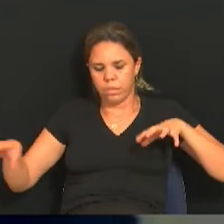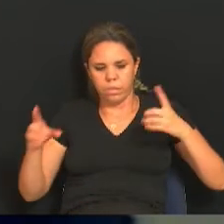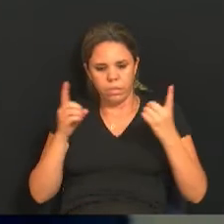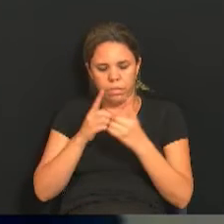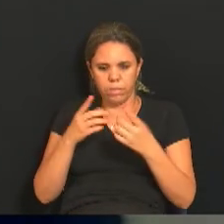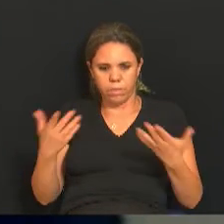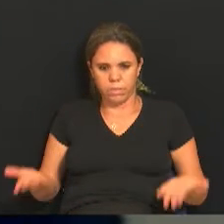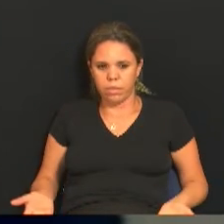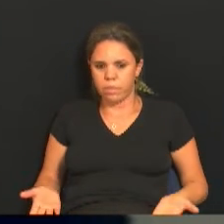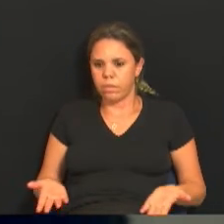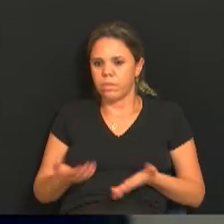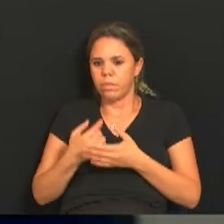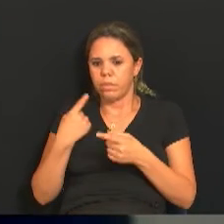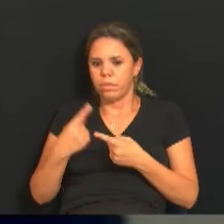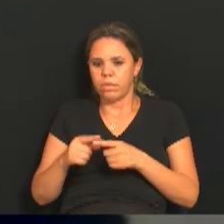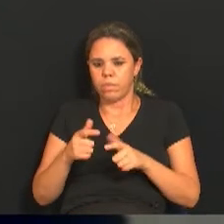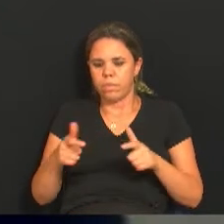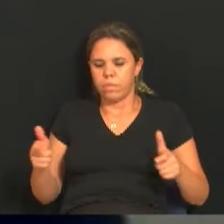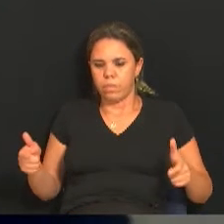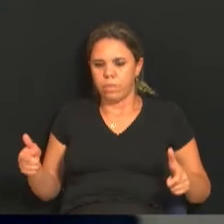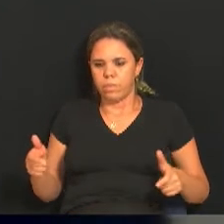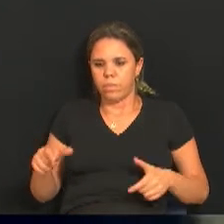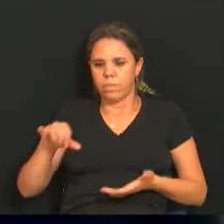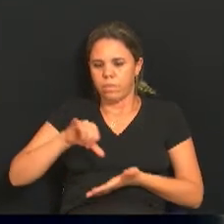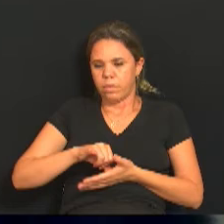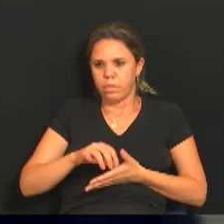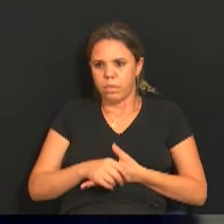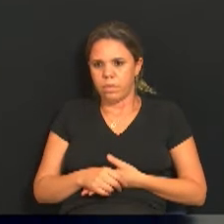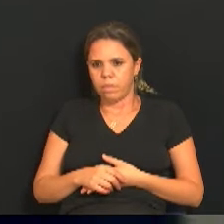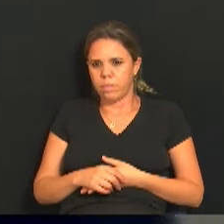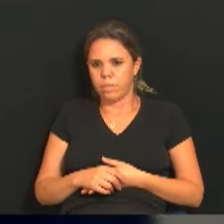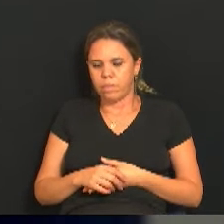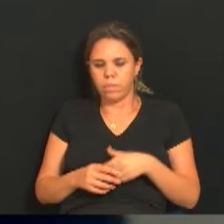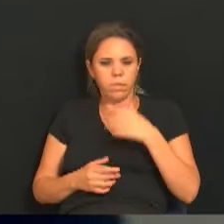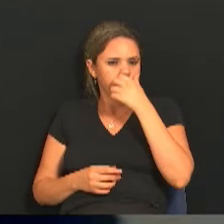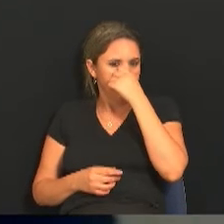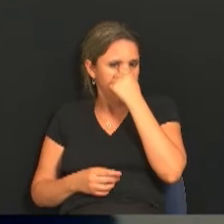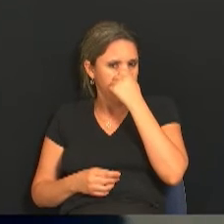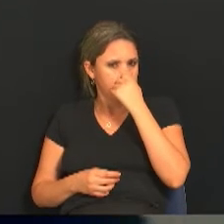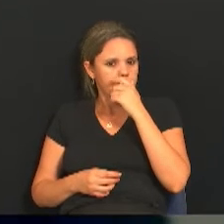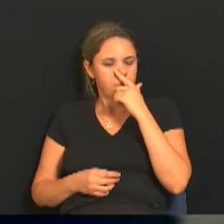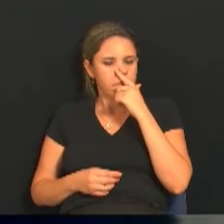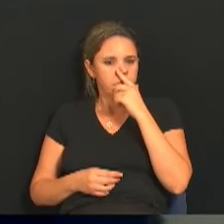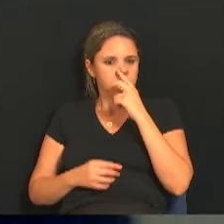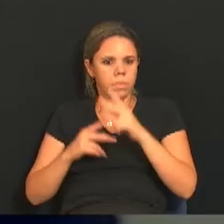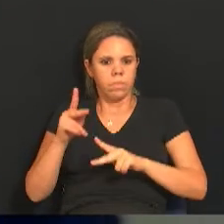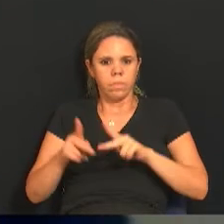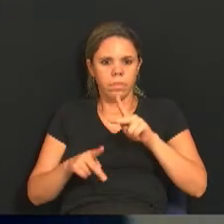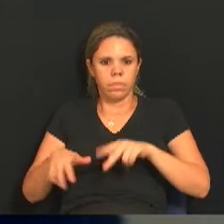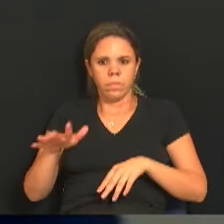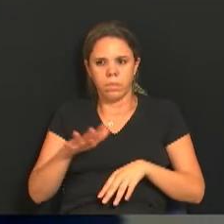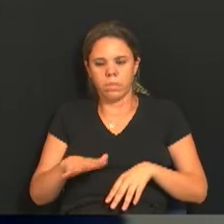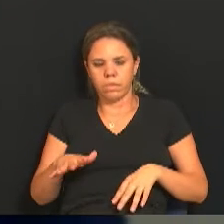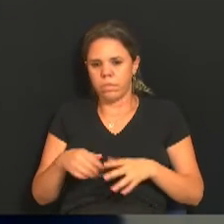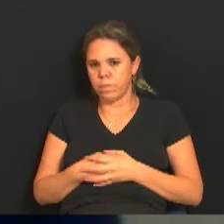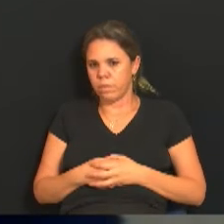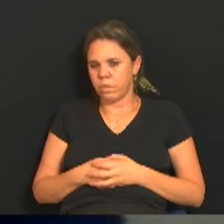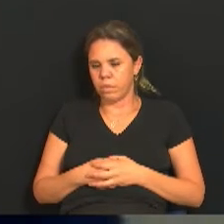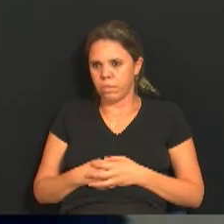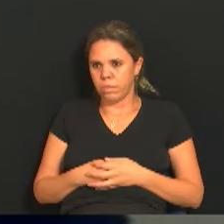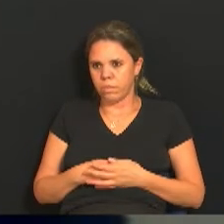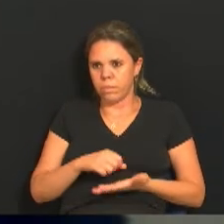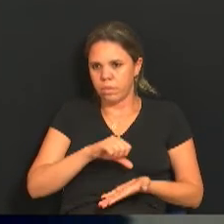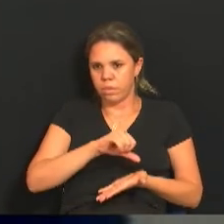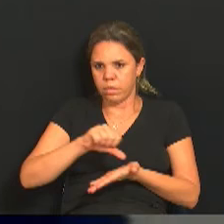que os serviços, a maioria, é na região central? Ele é na região central porque a população, geralmente, ela fica na região